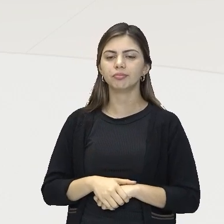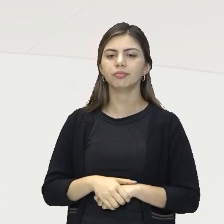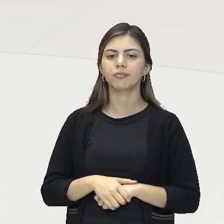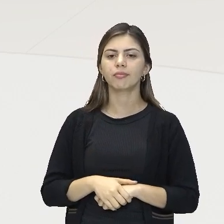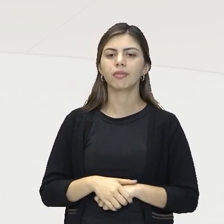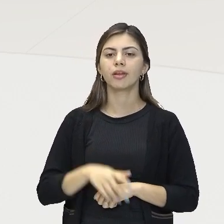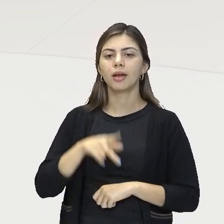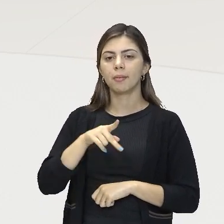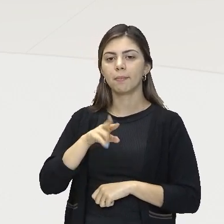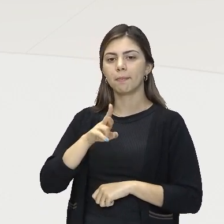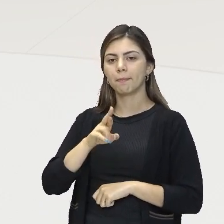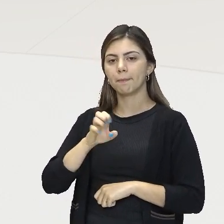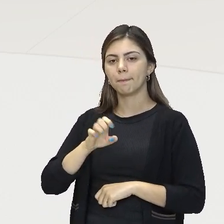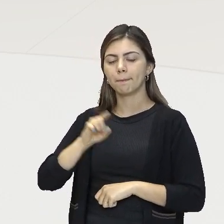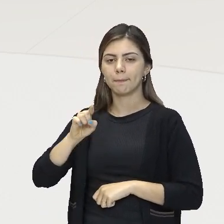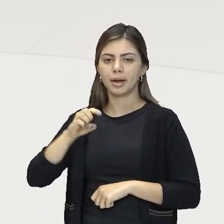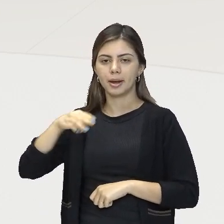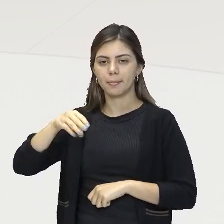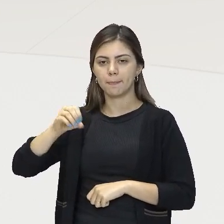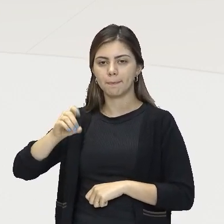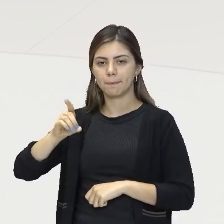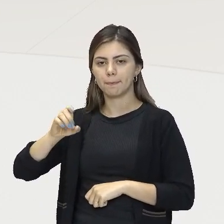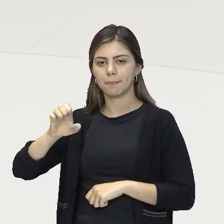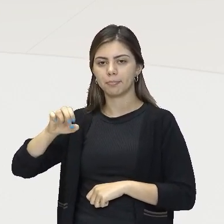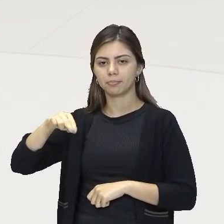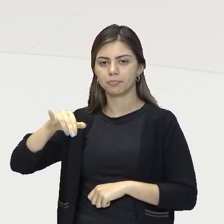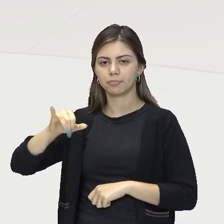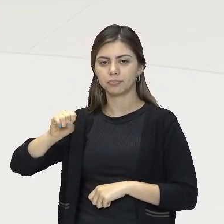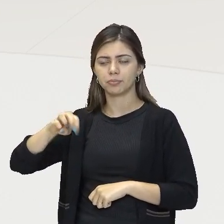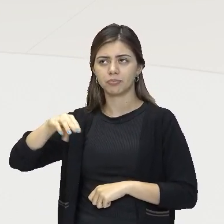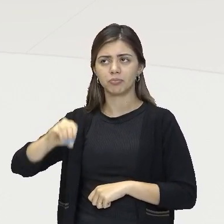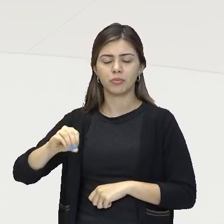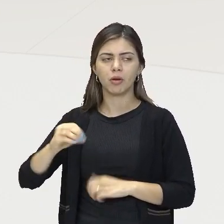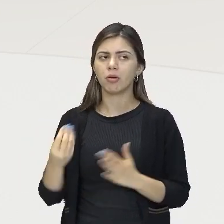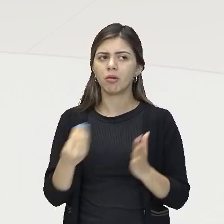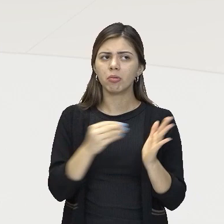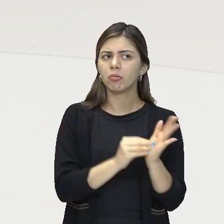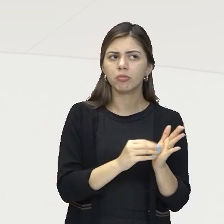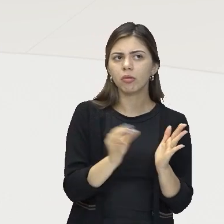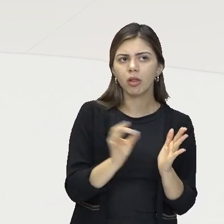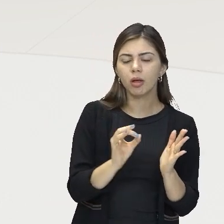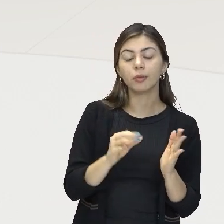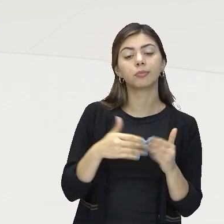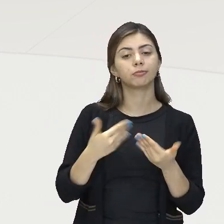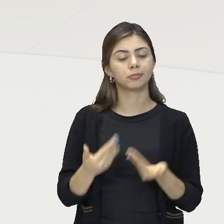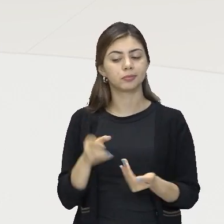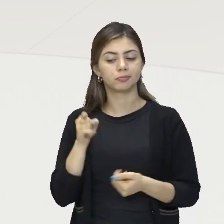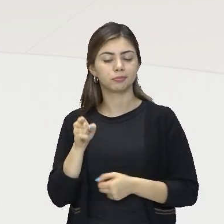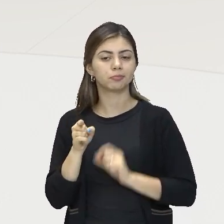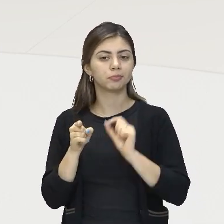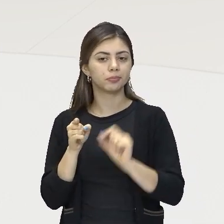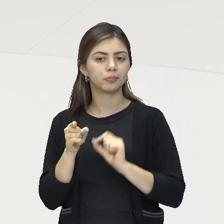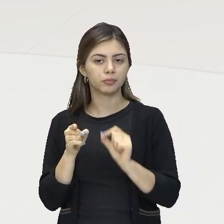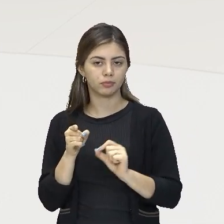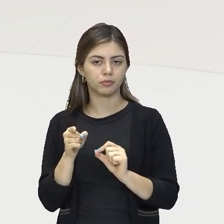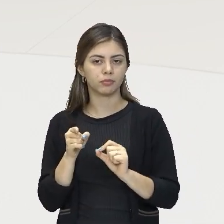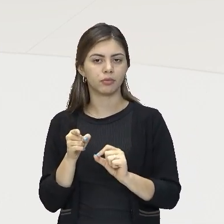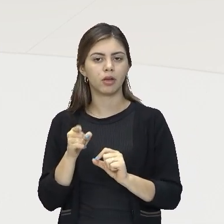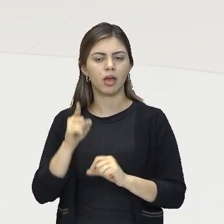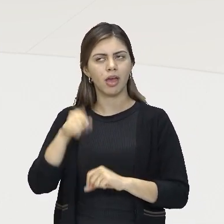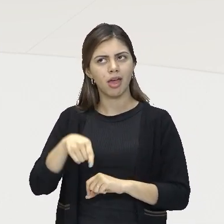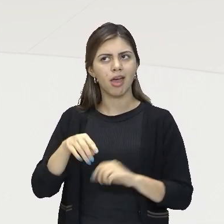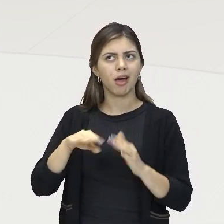pré-modernismo. Professora, porque o pré-modernismo não estava lá na escala? Porque o pré-modernismo, gente, não é